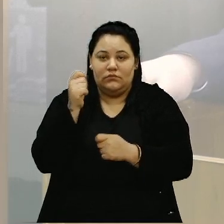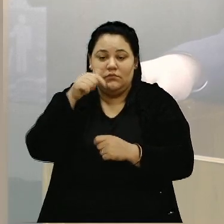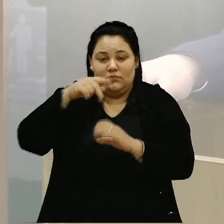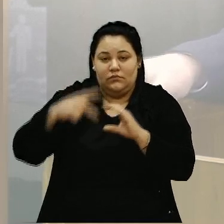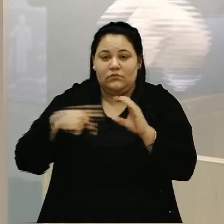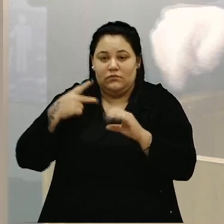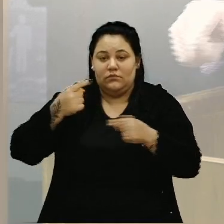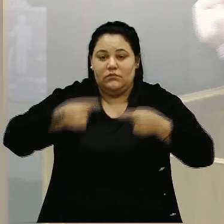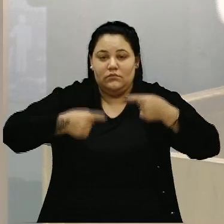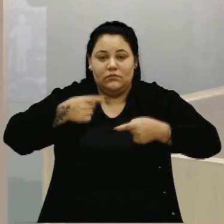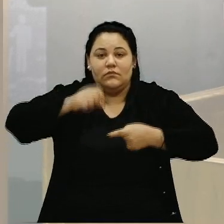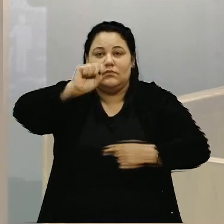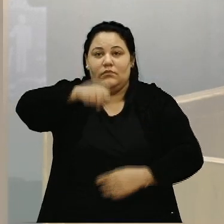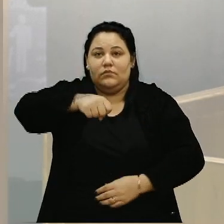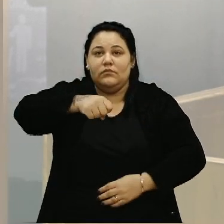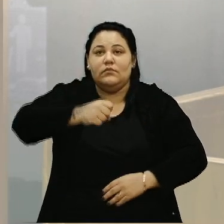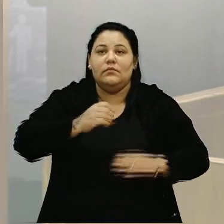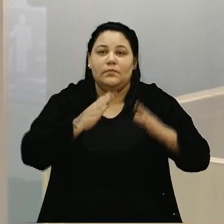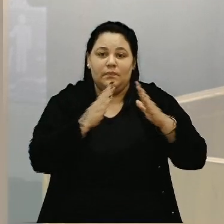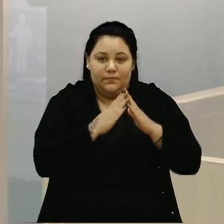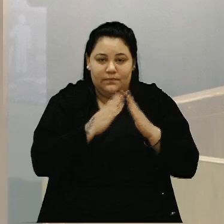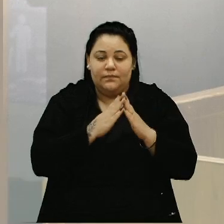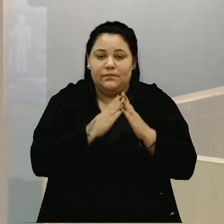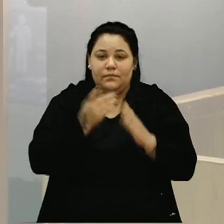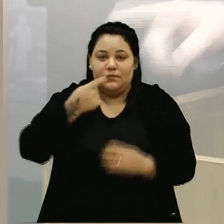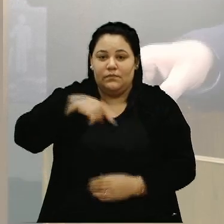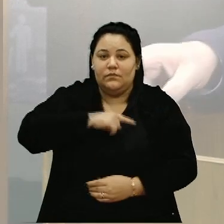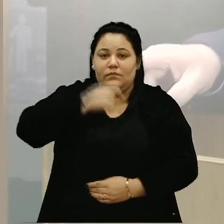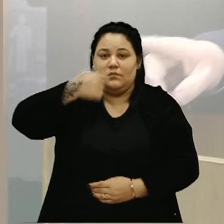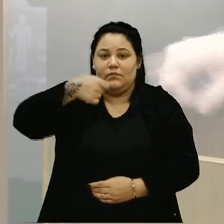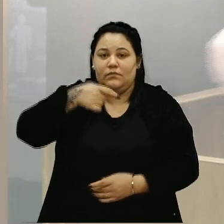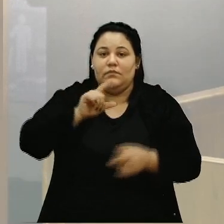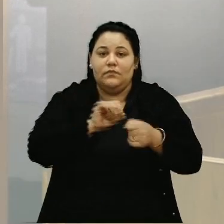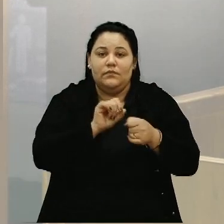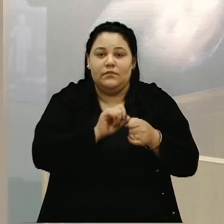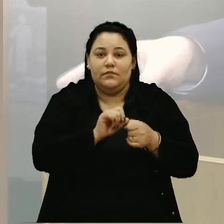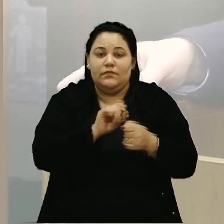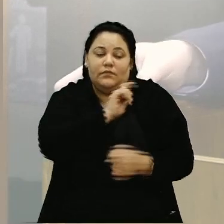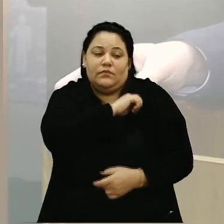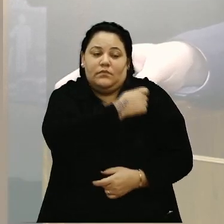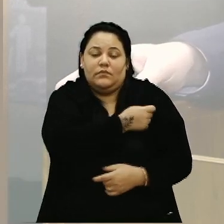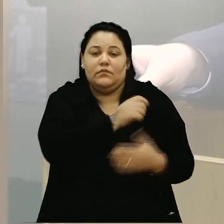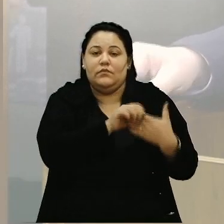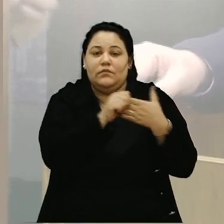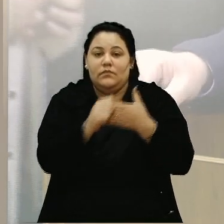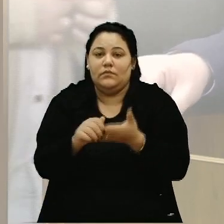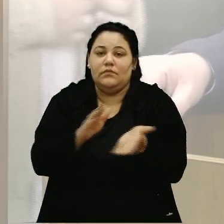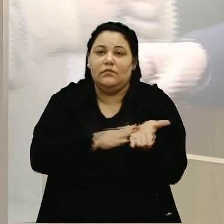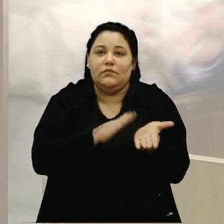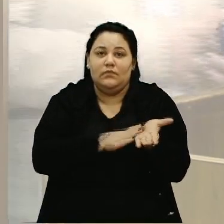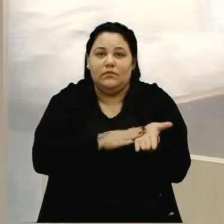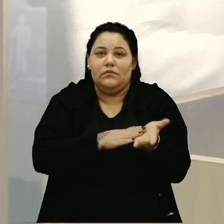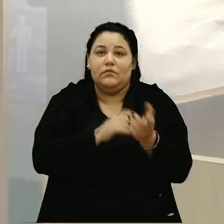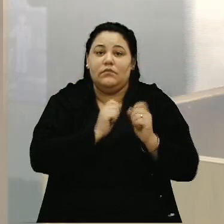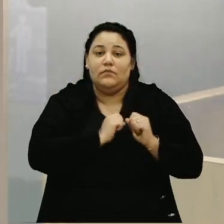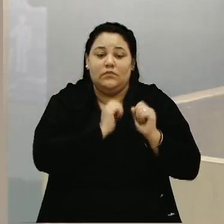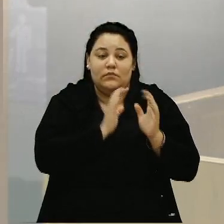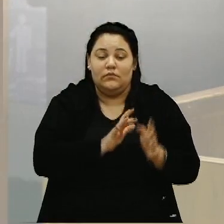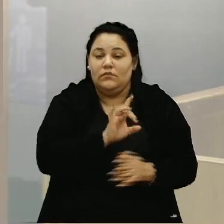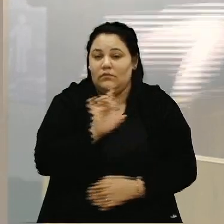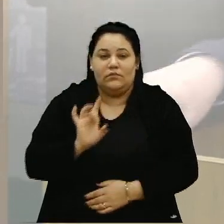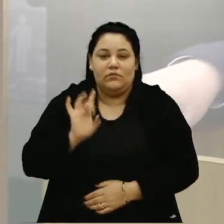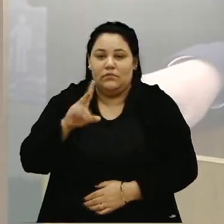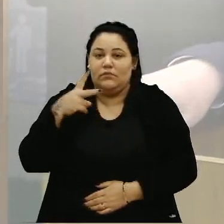do Debate, esta é a casa que temos que fazer a fiscalização, cobrar atitudes não só dos